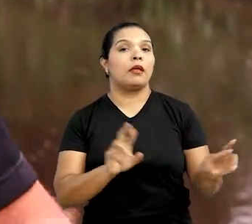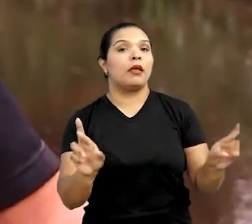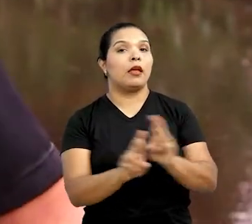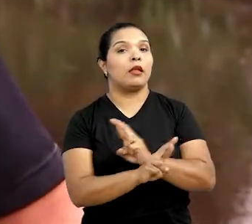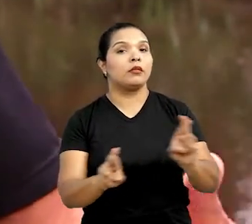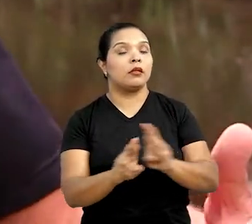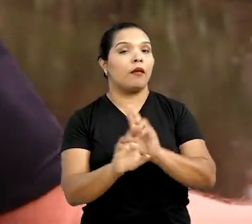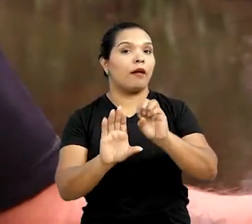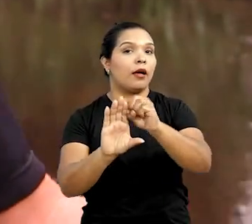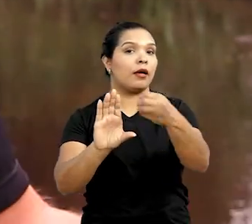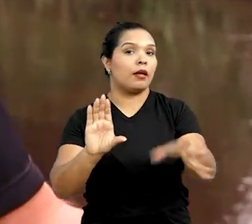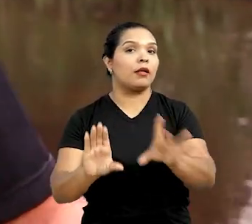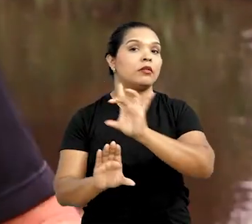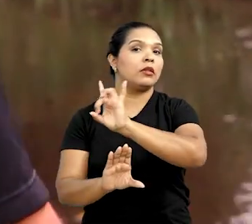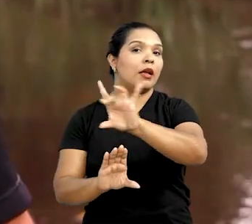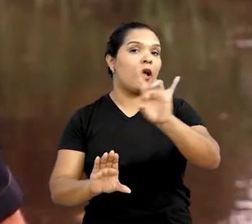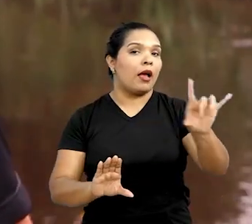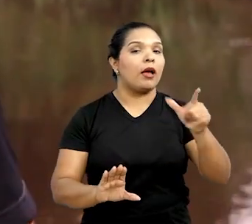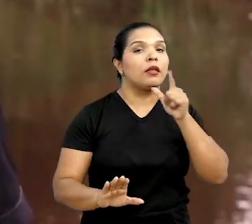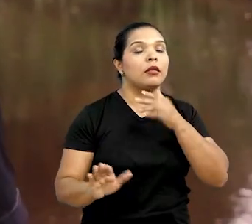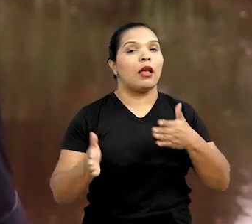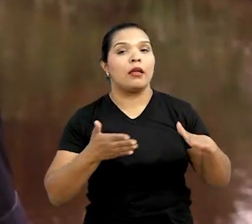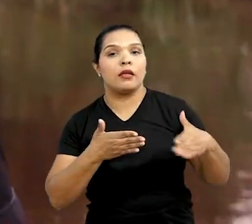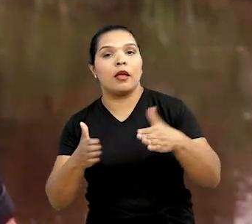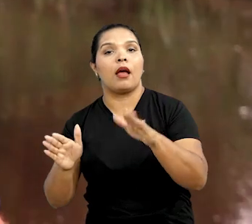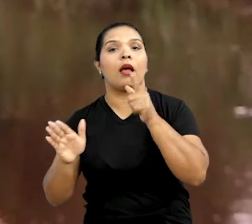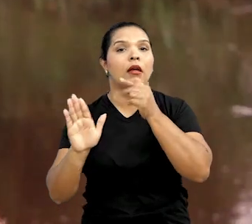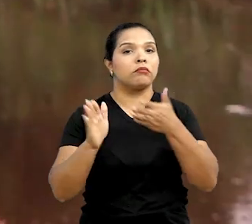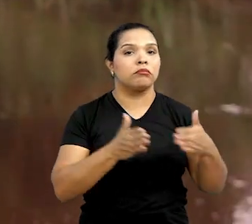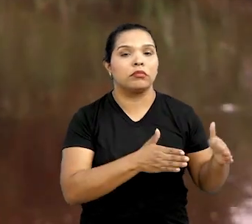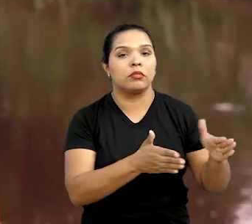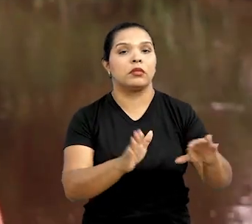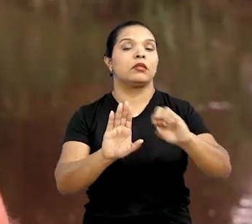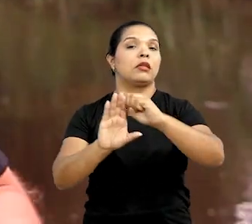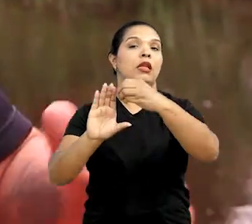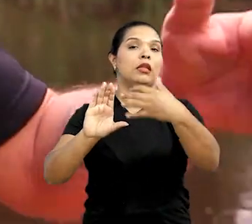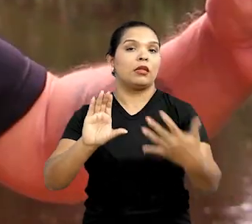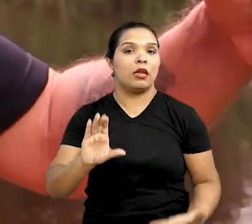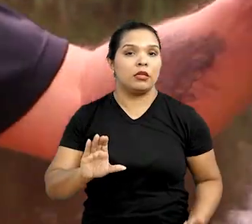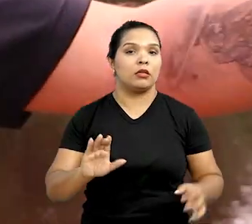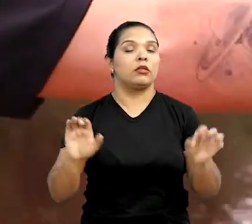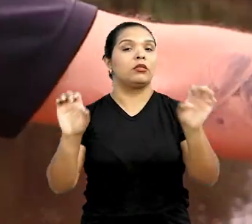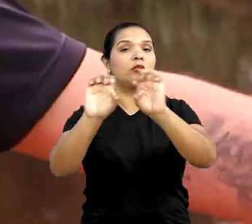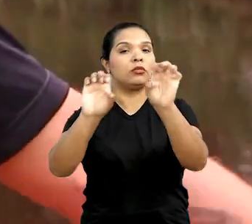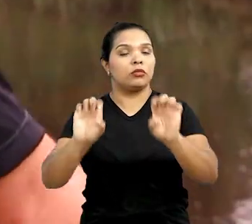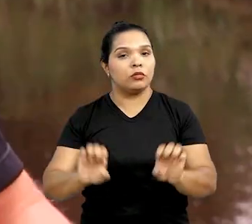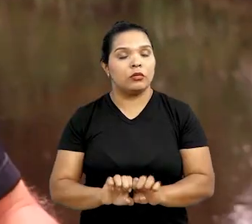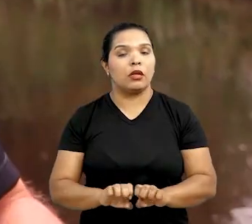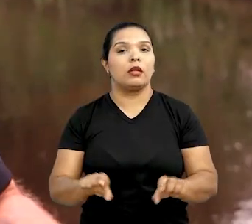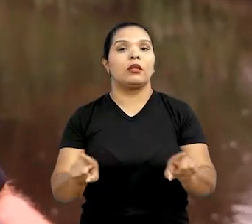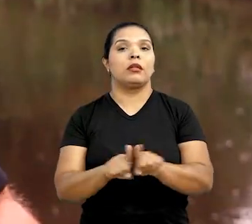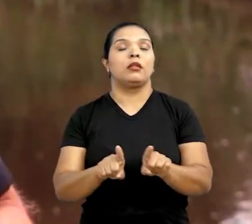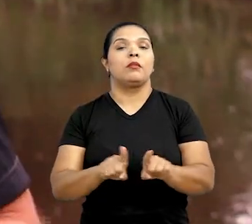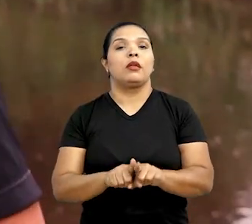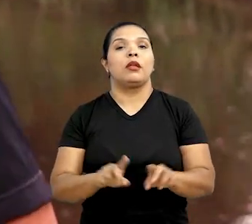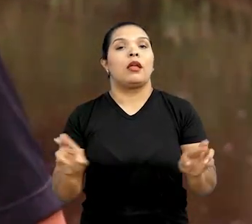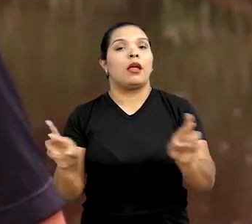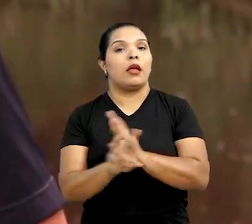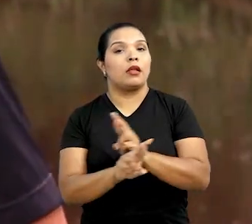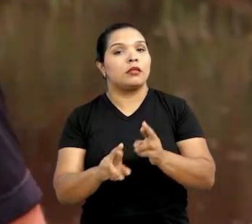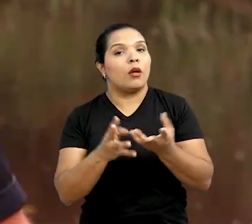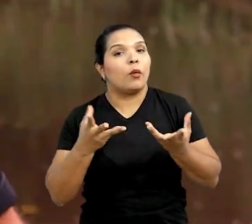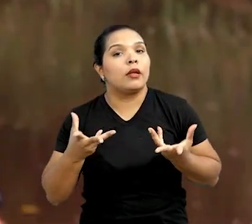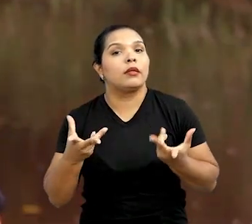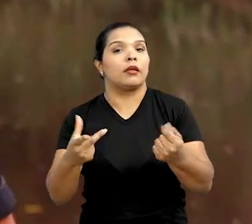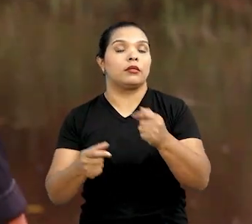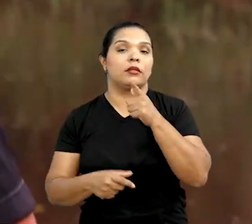com as características de cada um desses riachos, essas características estruturais, as características em relação